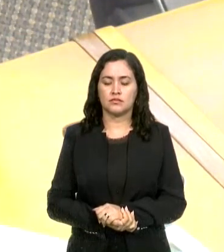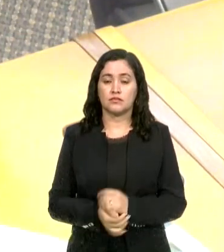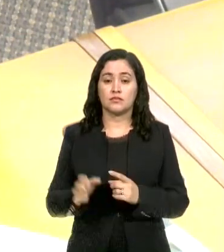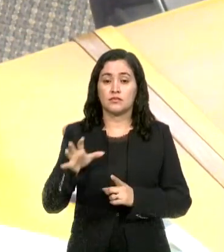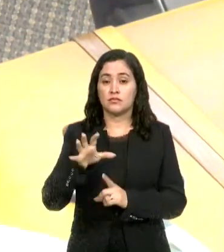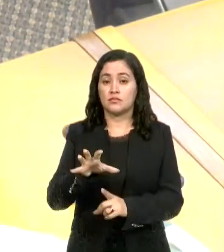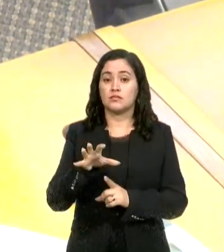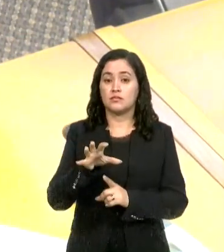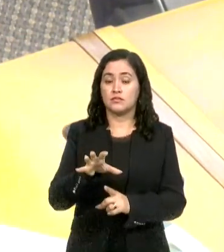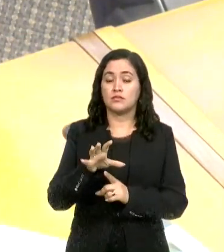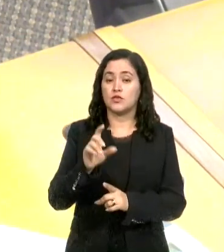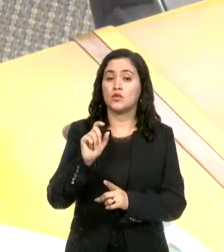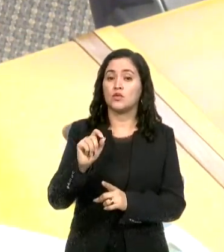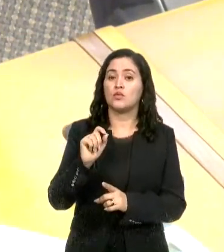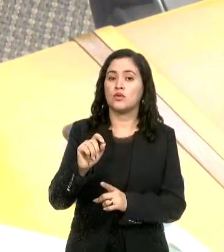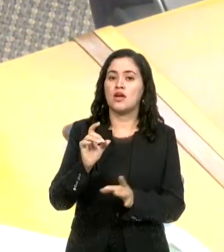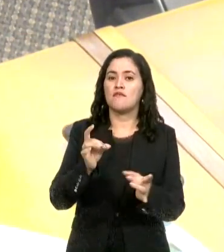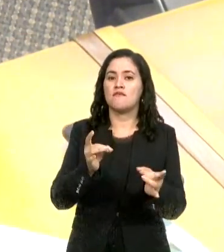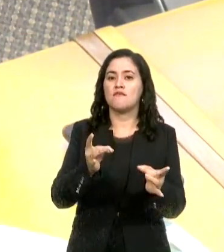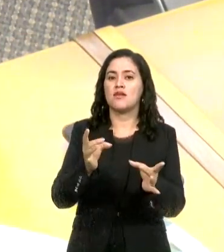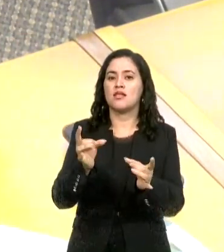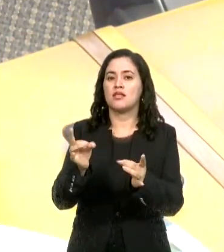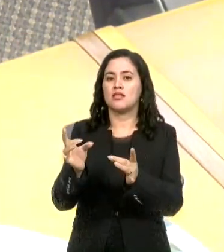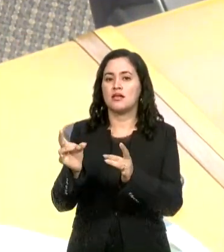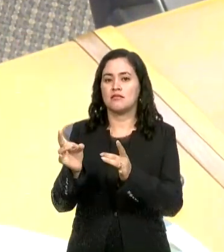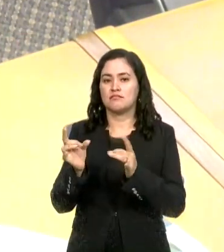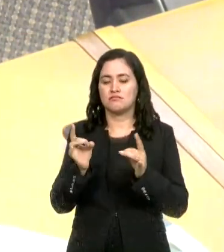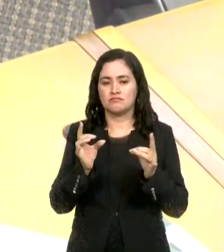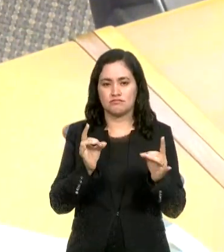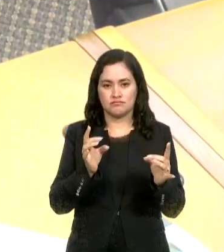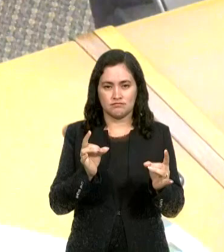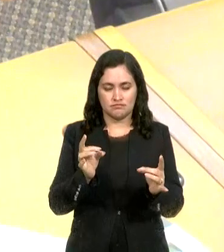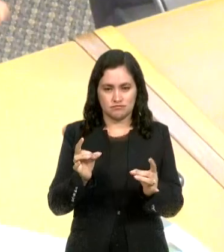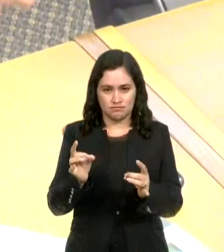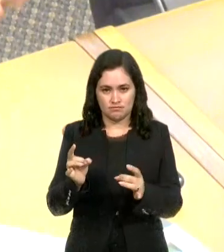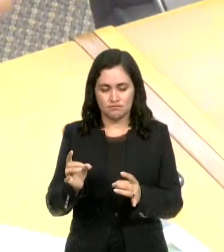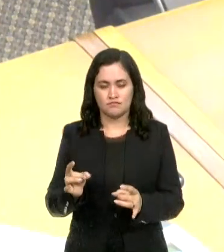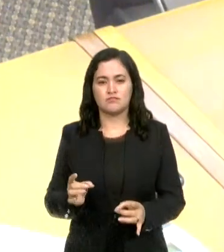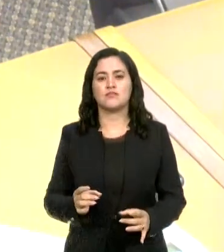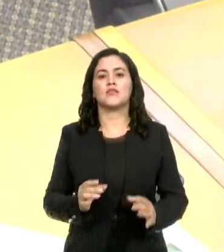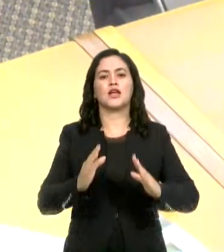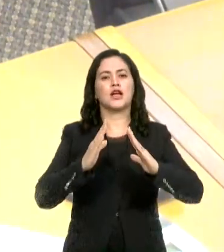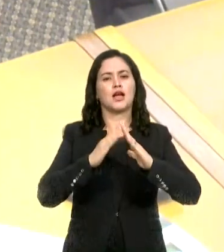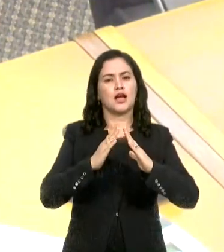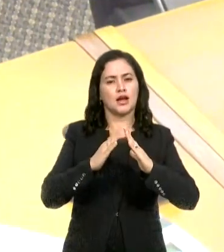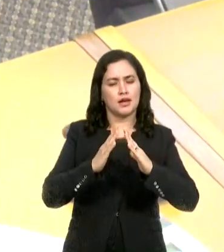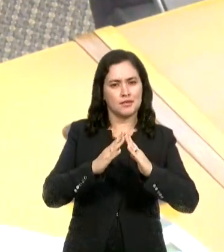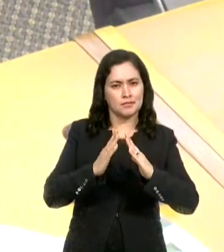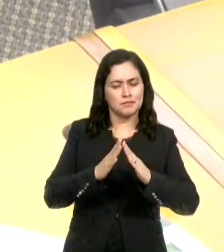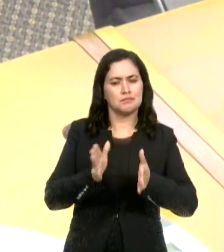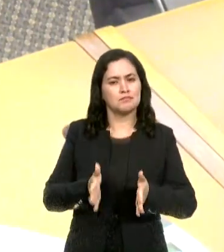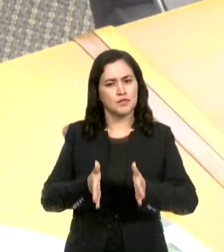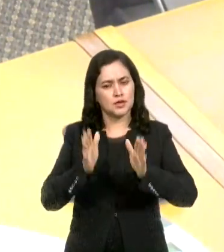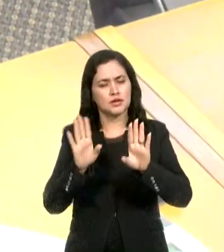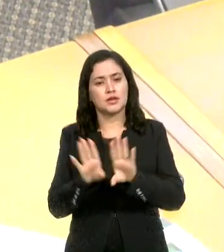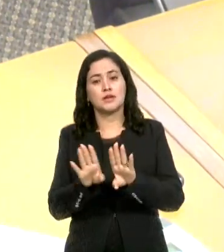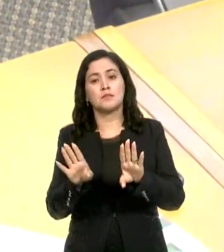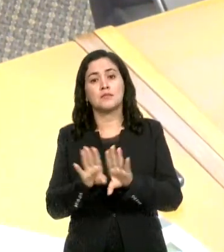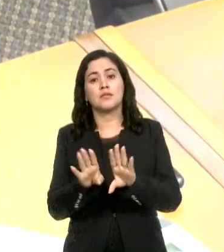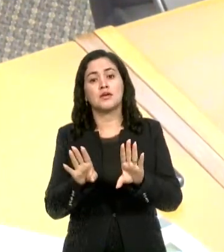houve recorde de compra de carros novos, e tudo é consequência dessa nova política econômica